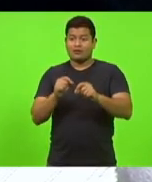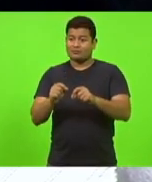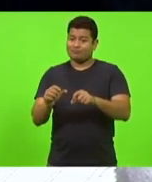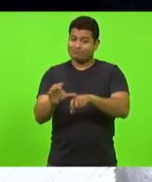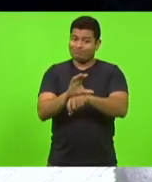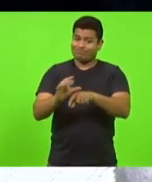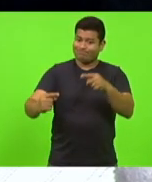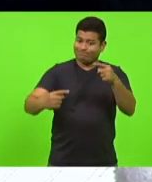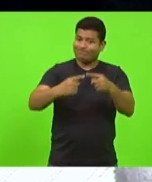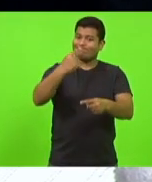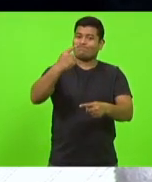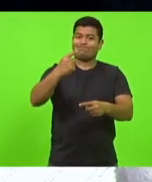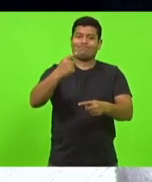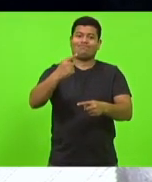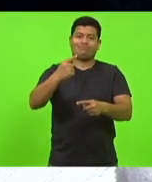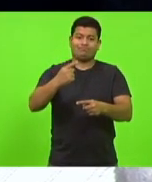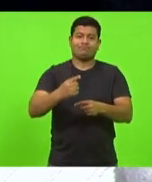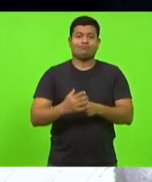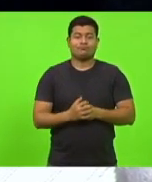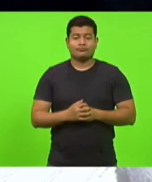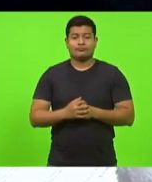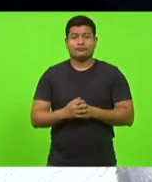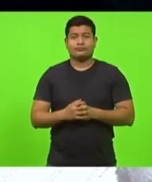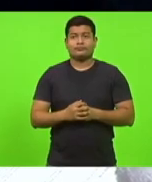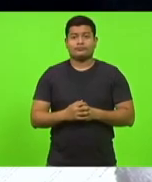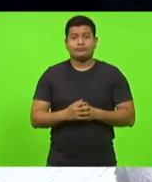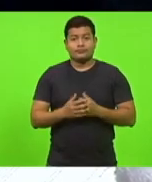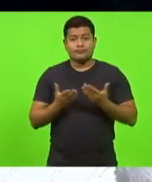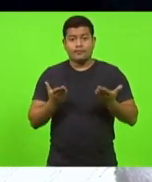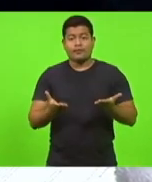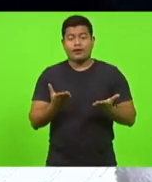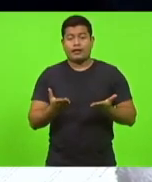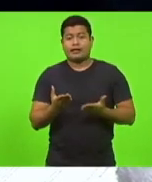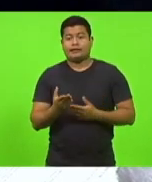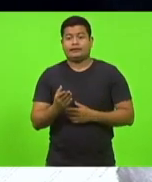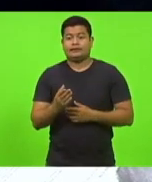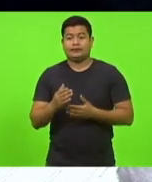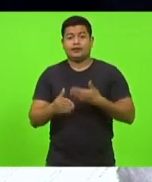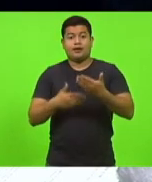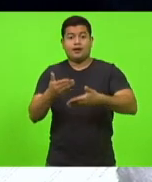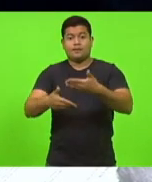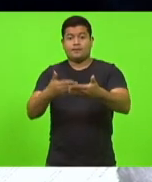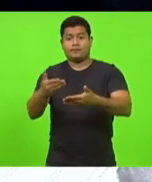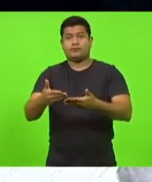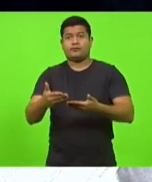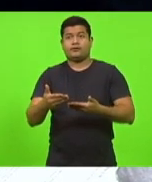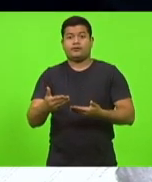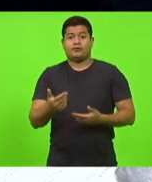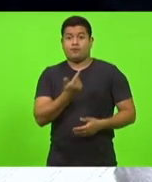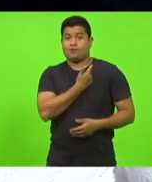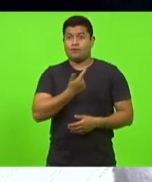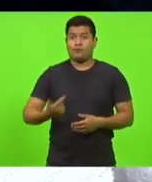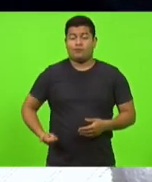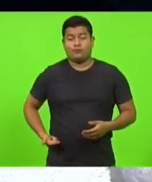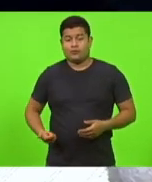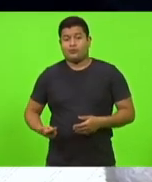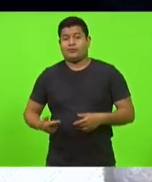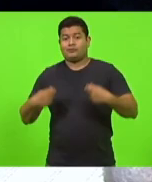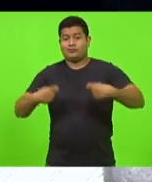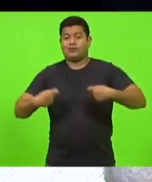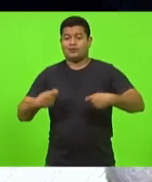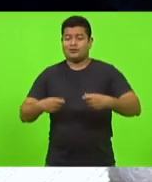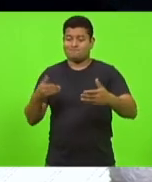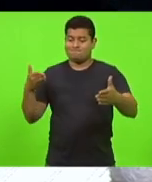inconstitucionalidade e que esse tipo de emenda vai fazer com que o governo depois tenha que